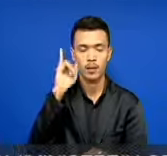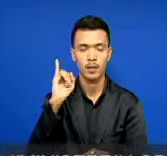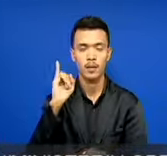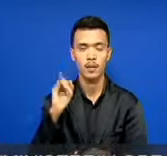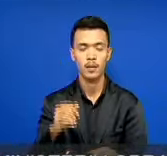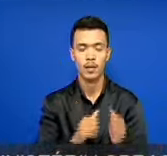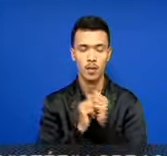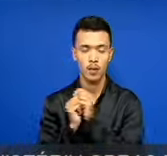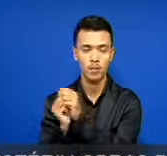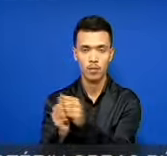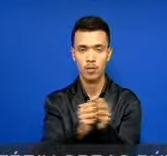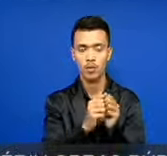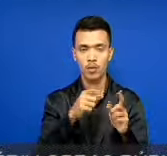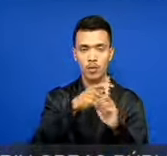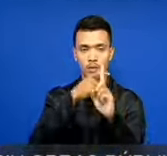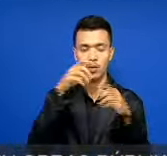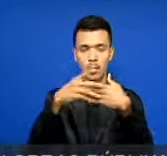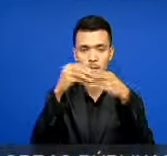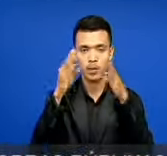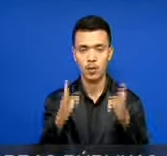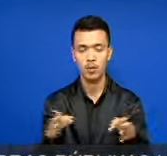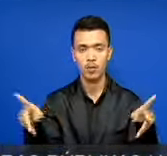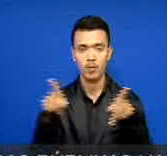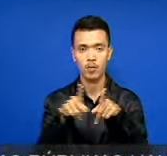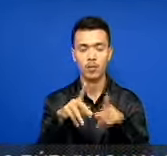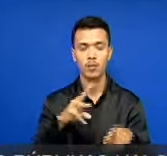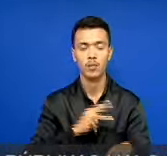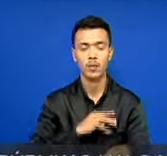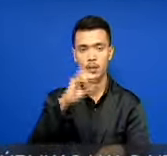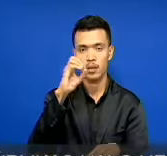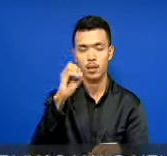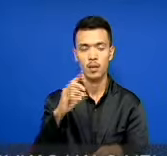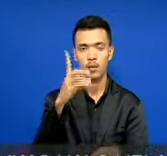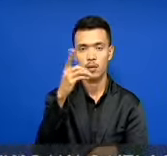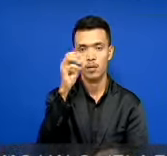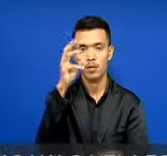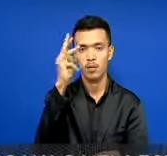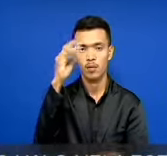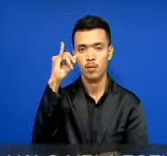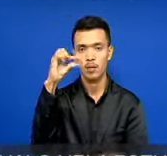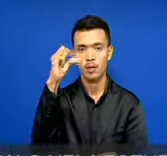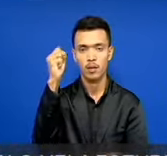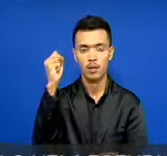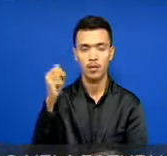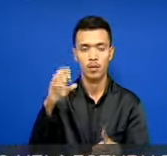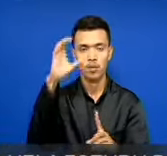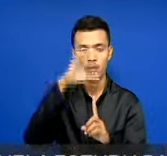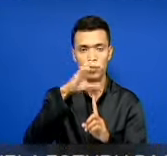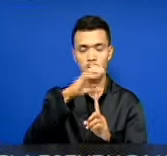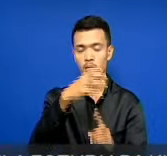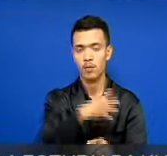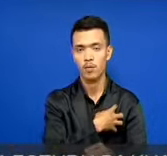Verdial, acompanha o administrador posto administrativo, Metinaro, Domingos Soares, no segundo comandante PNT